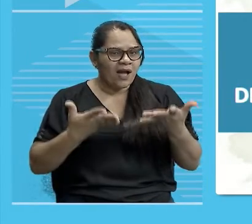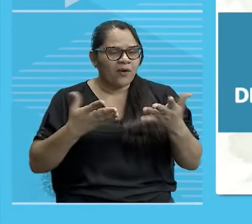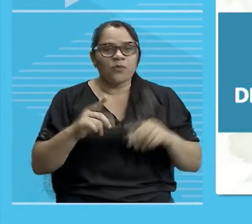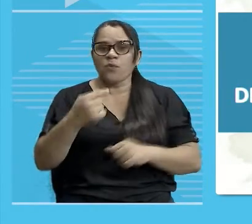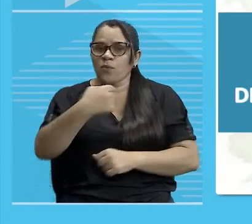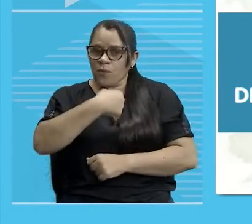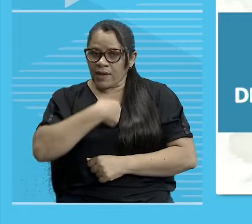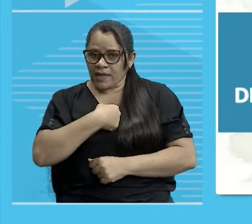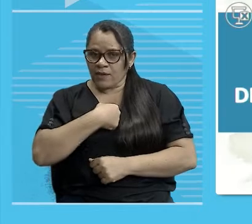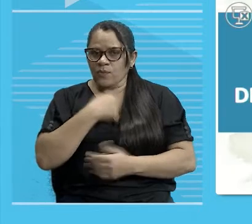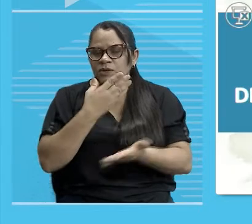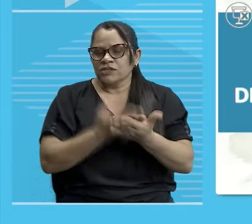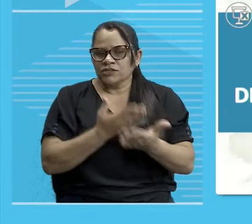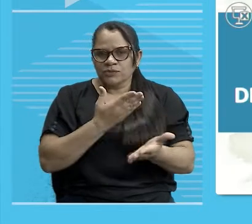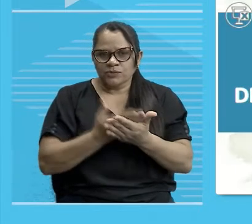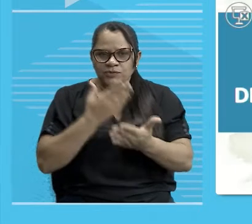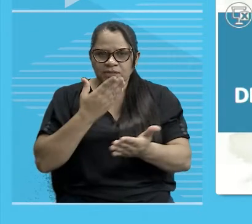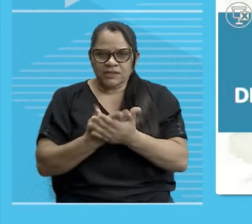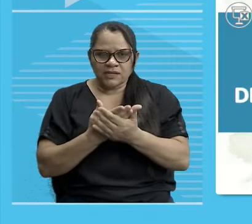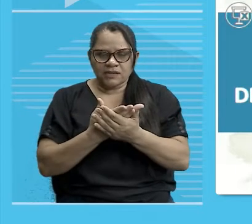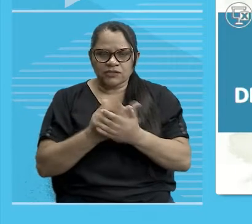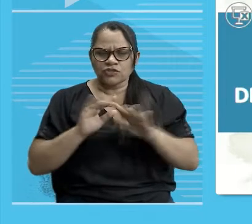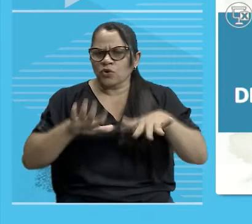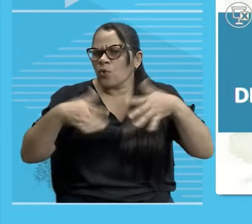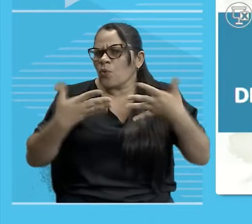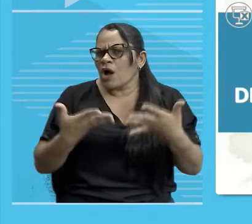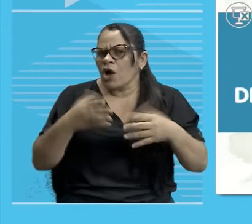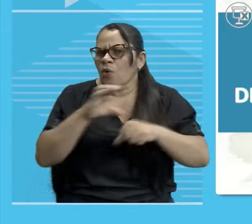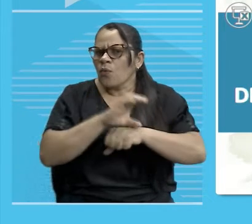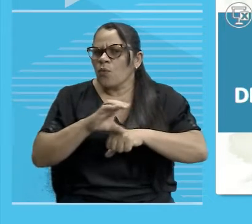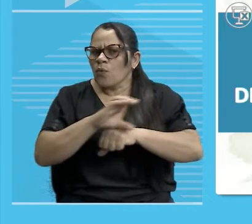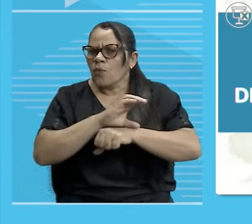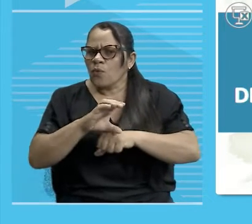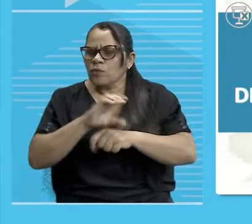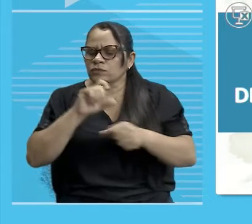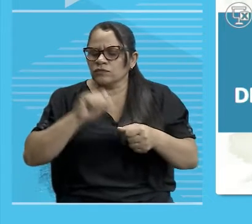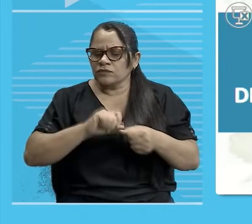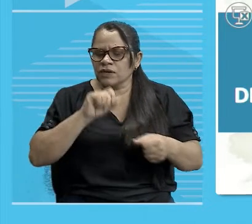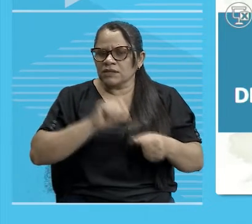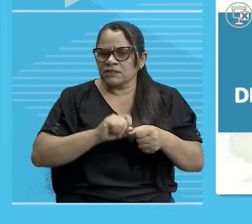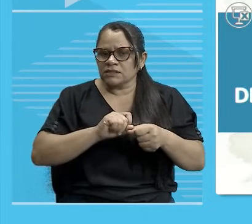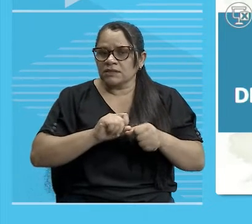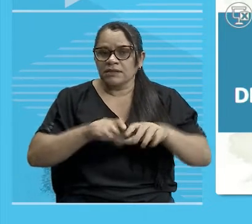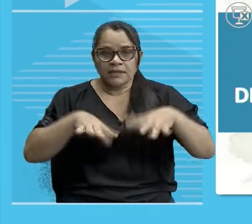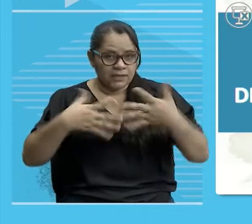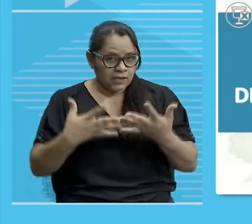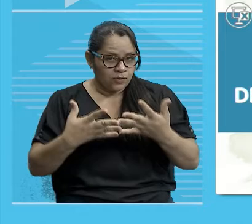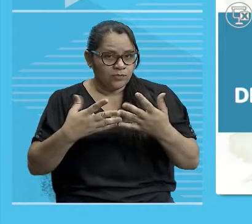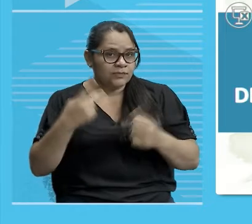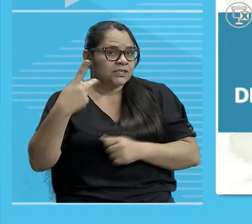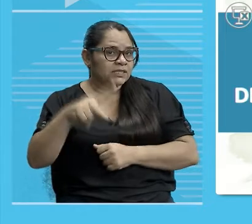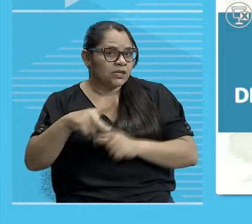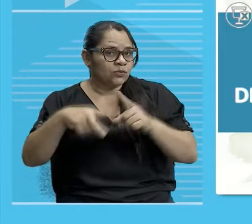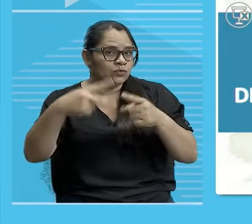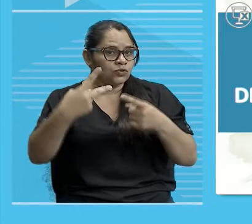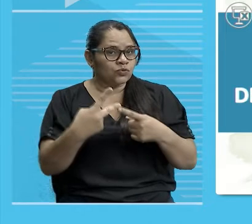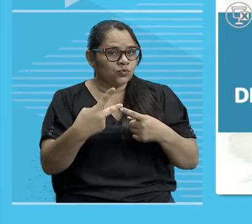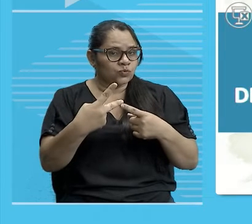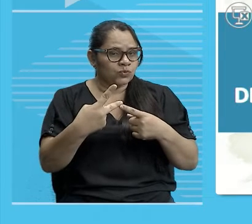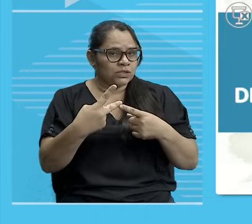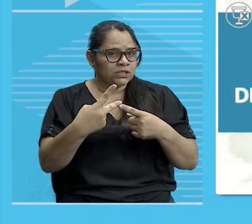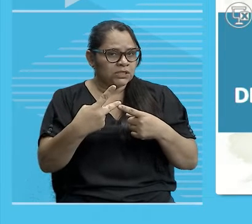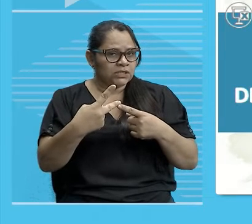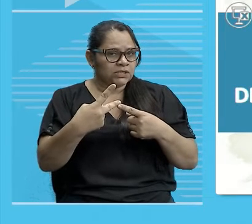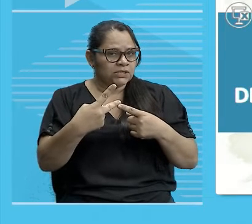é o estudante que curso fazer turma são duas certo